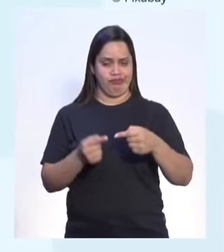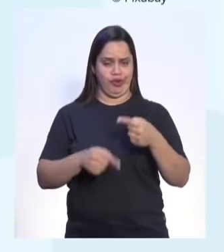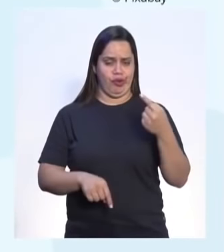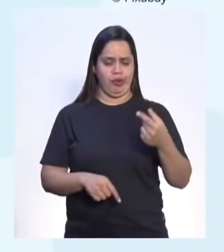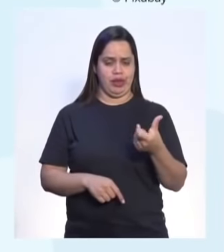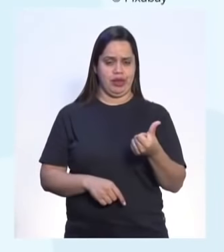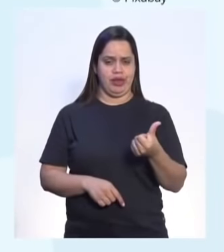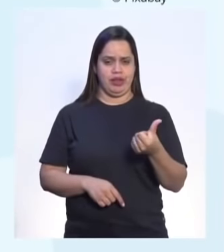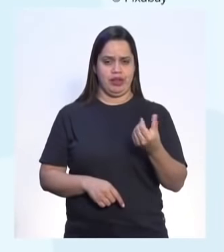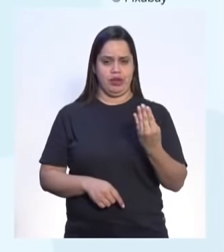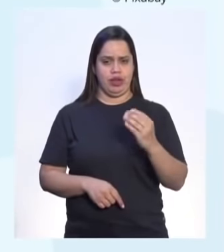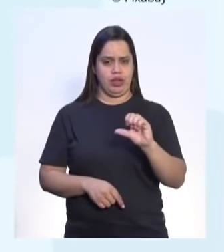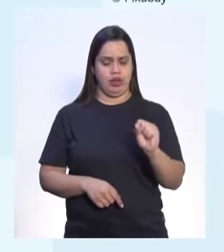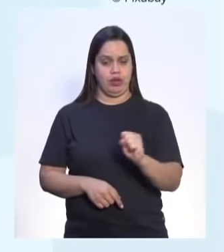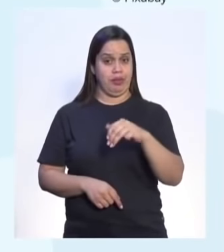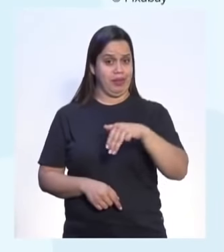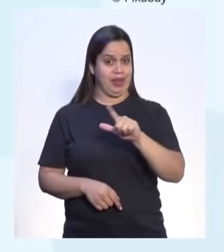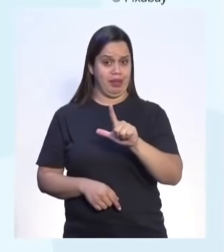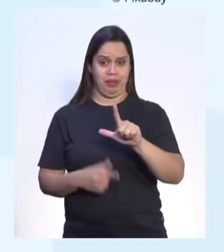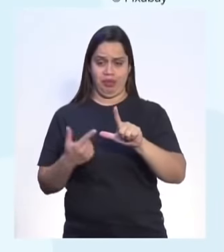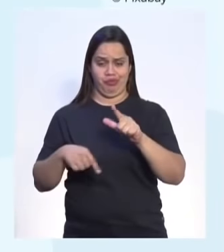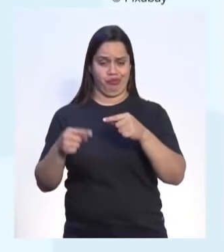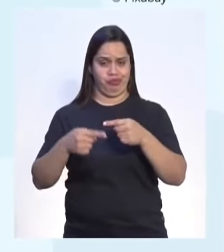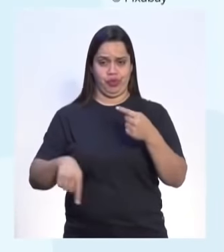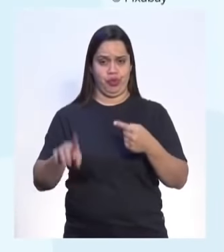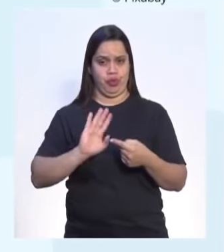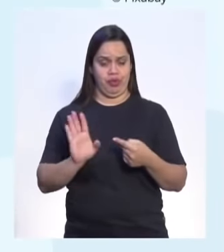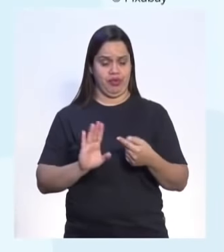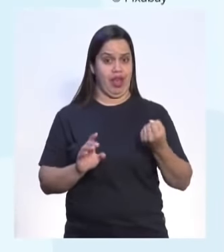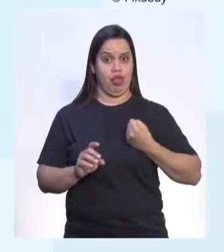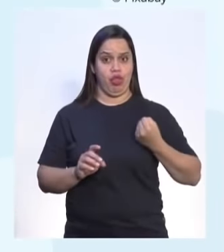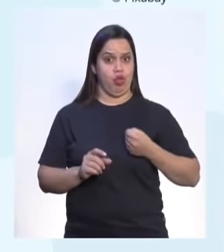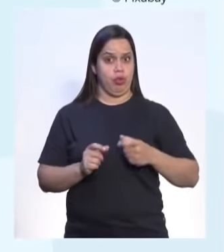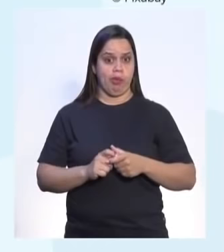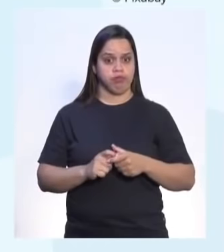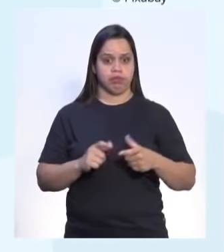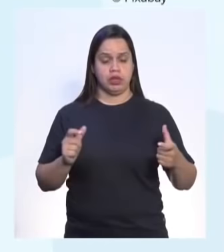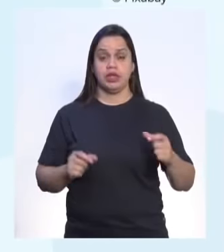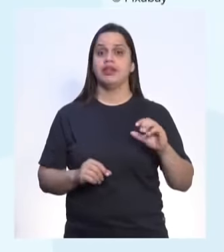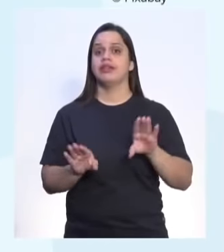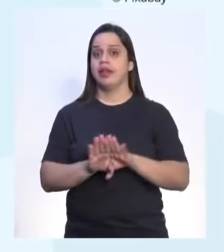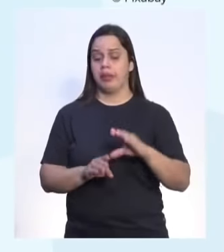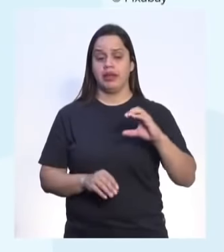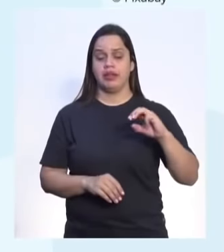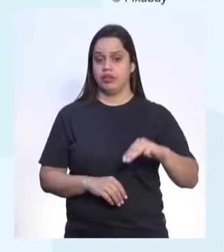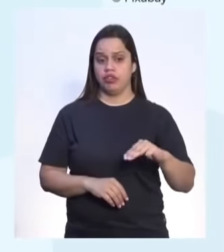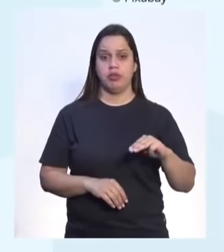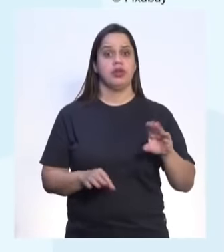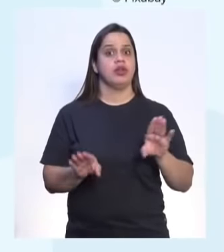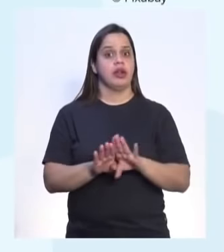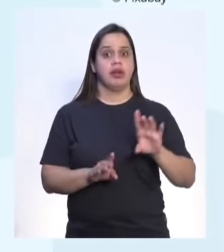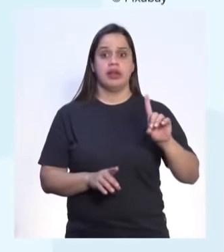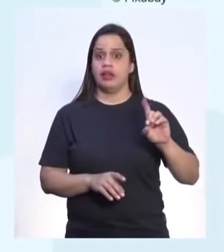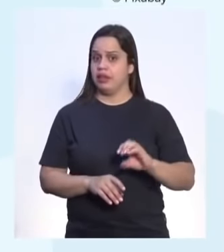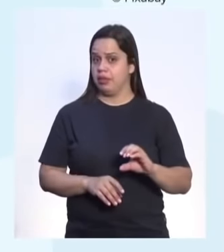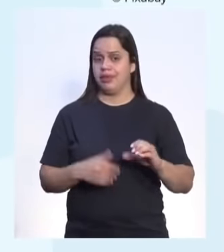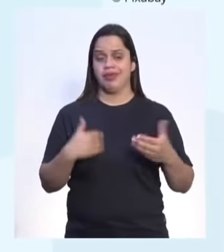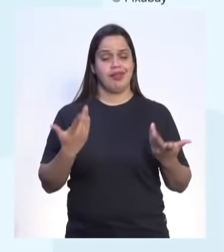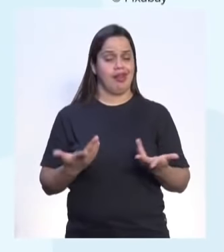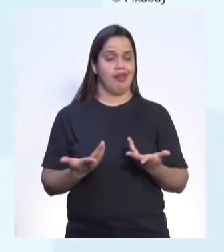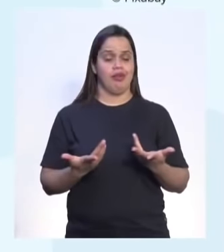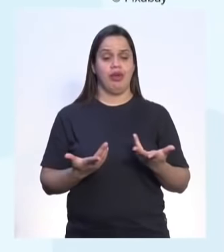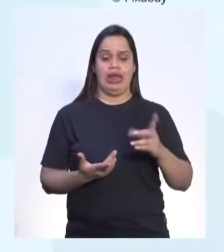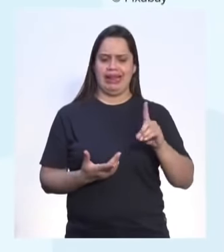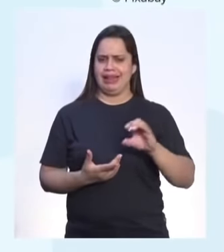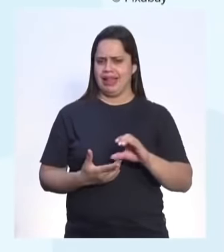uma distância aí em milímetros. Ah, números absurdos. Em centímetros, em decímetros, essa um pouco menos utilizada,